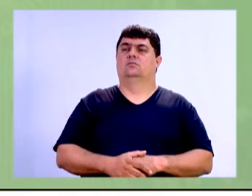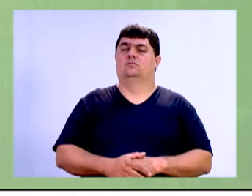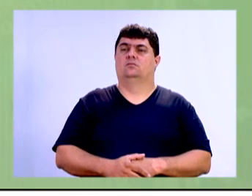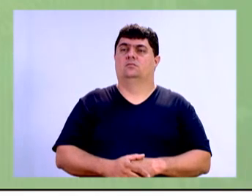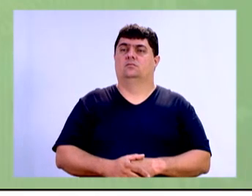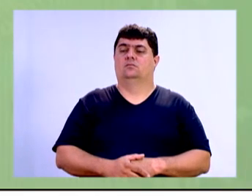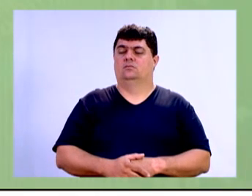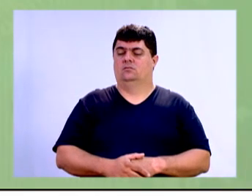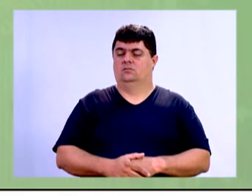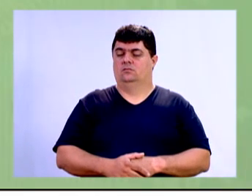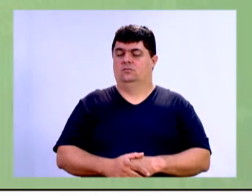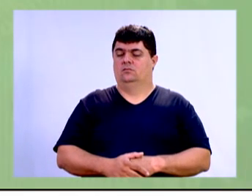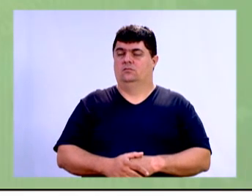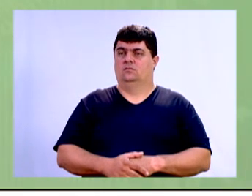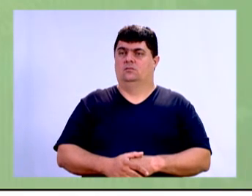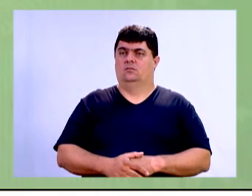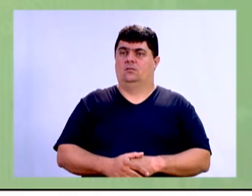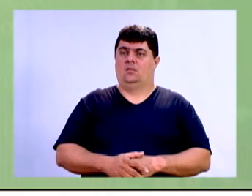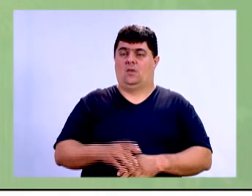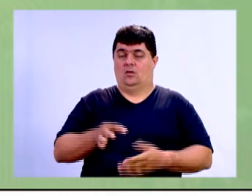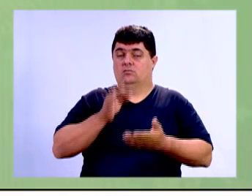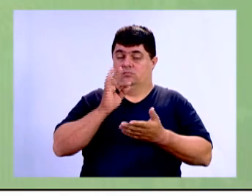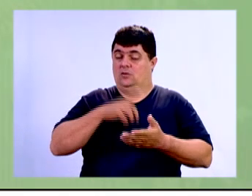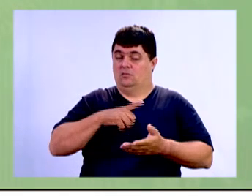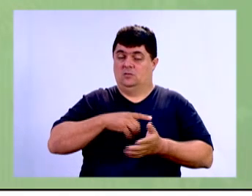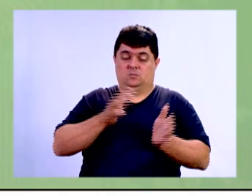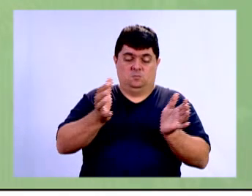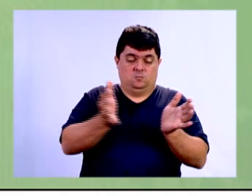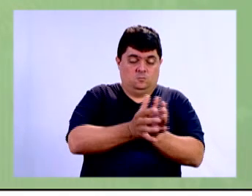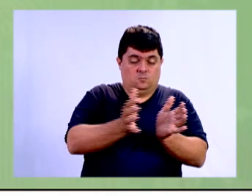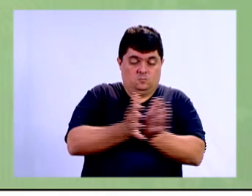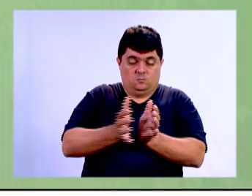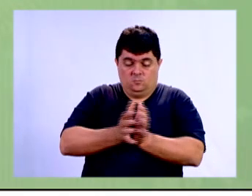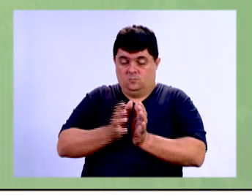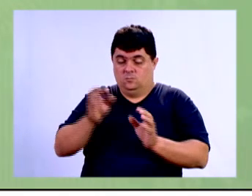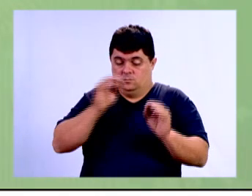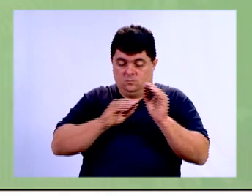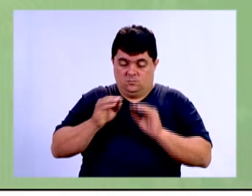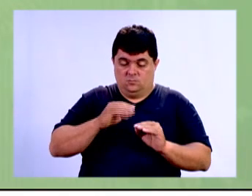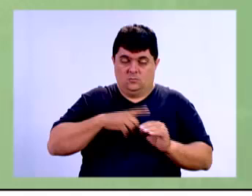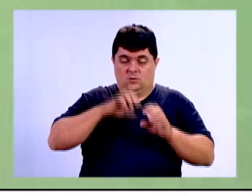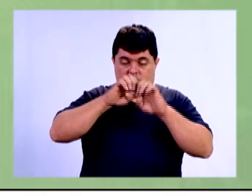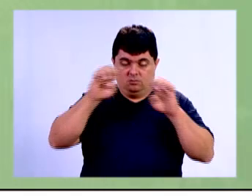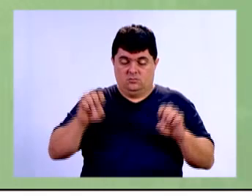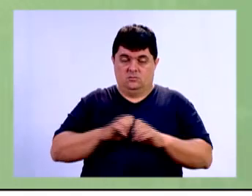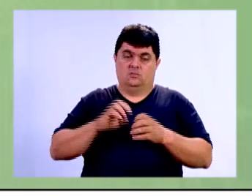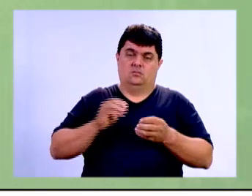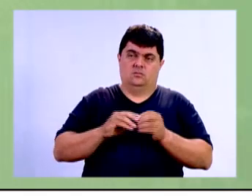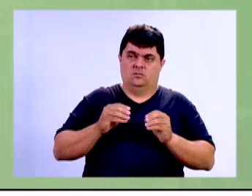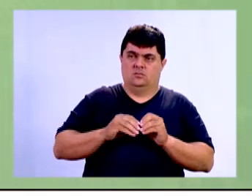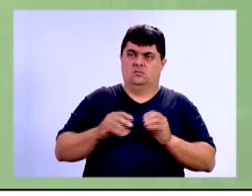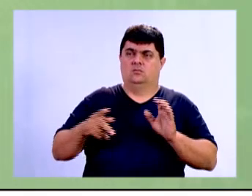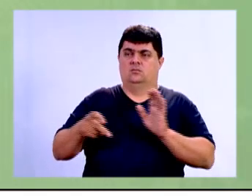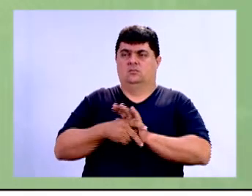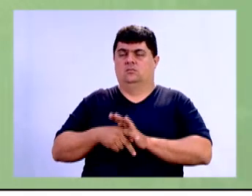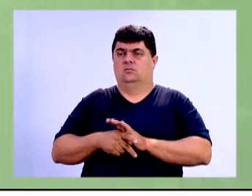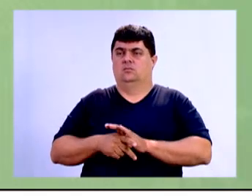Bem, o Java, gente, fornece várias classes que implementam estrutura de dados, e no caso, mais